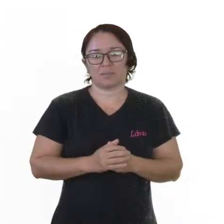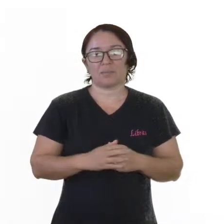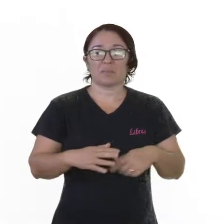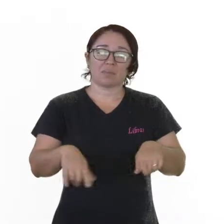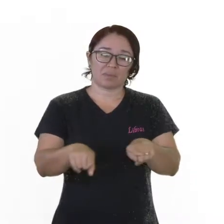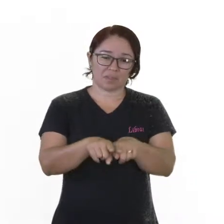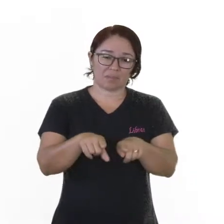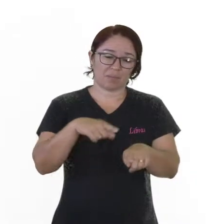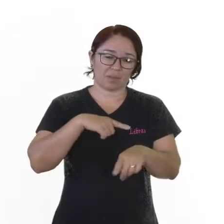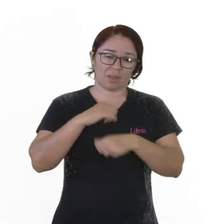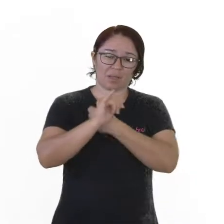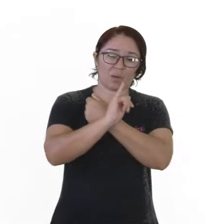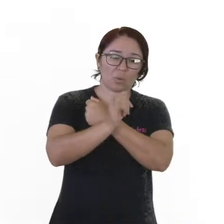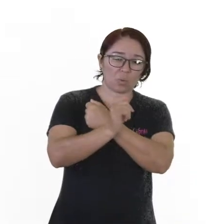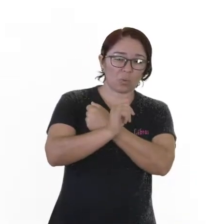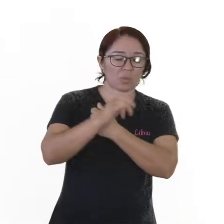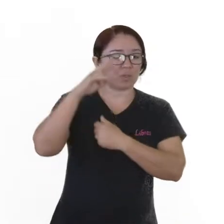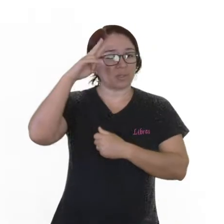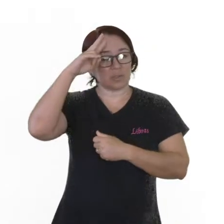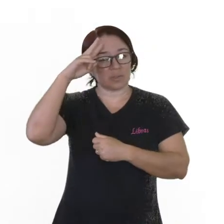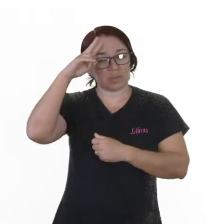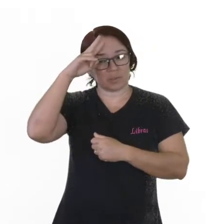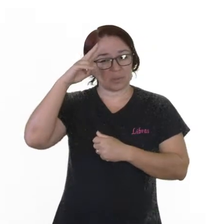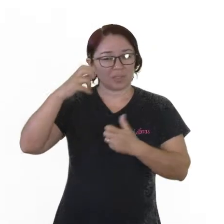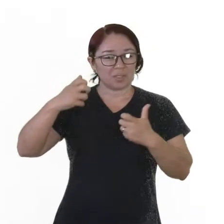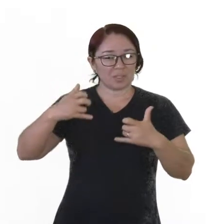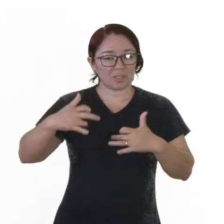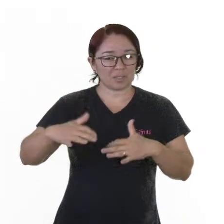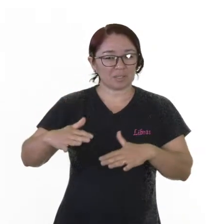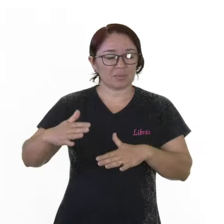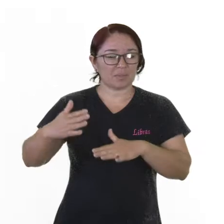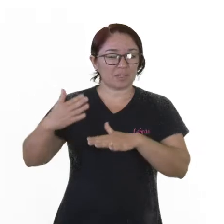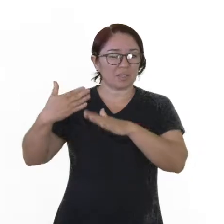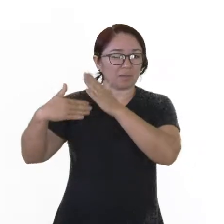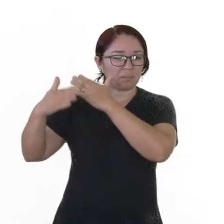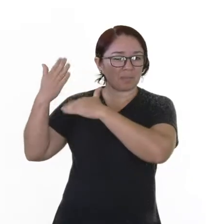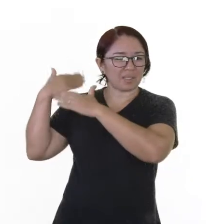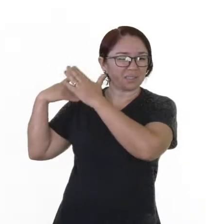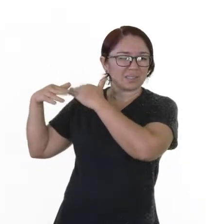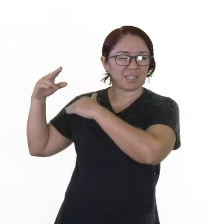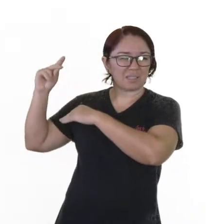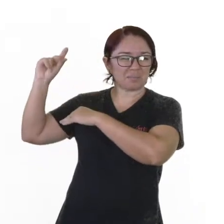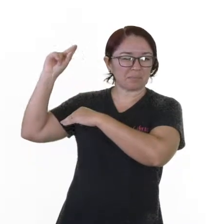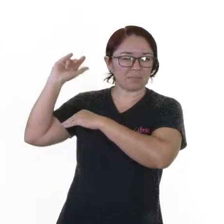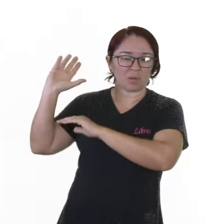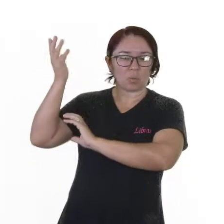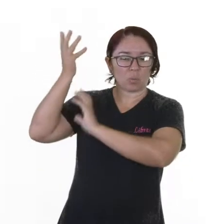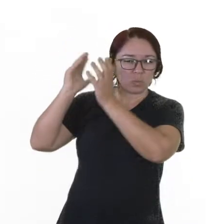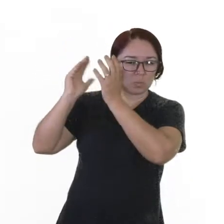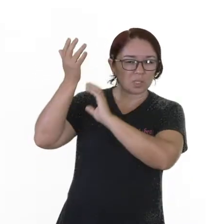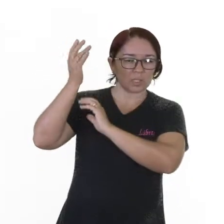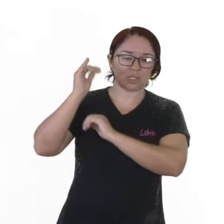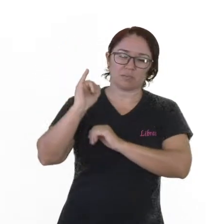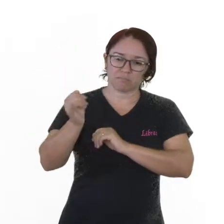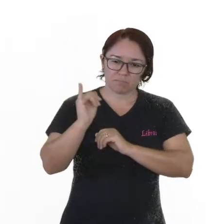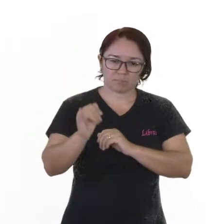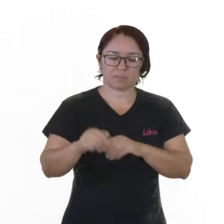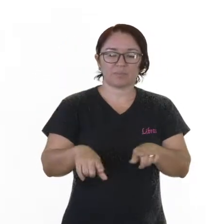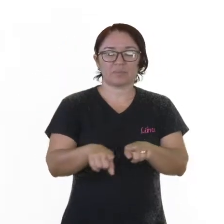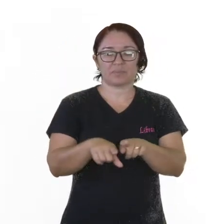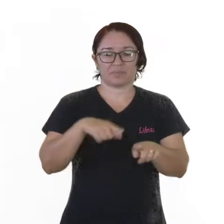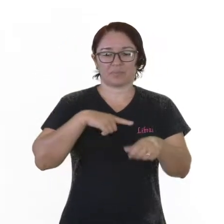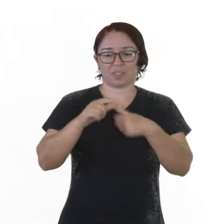histórica, que conta, narra fatos de acontecimentos históricos. Também a crônica humorística